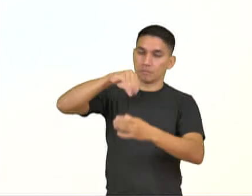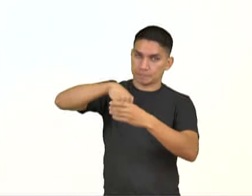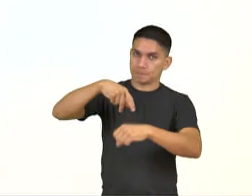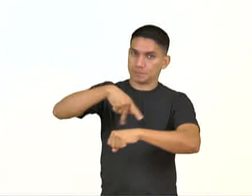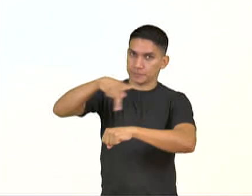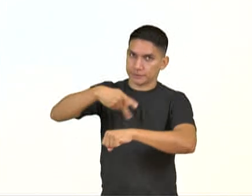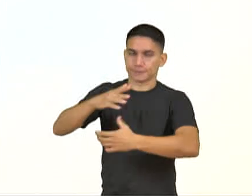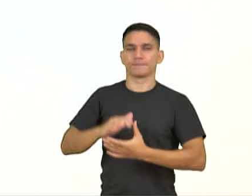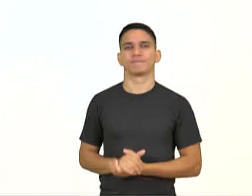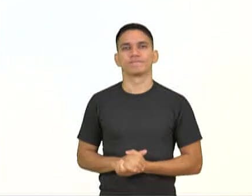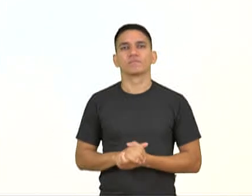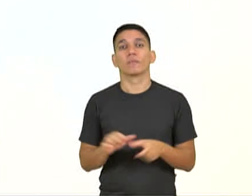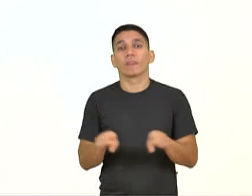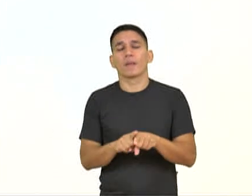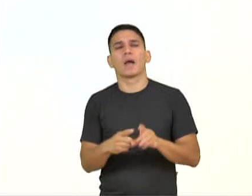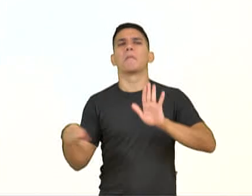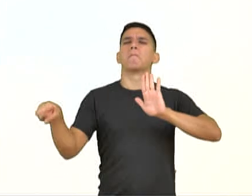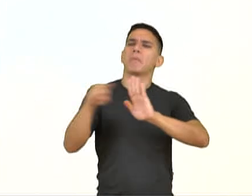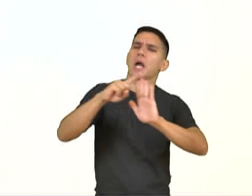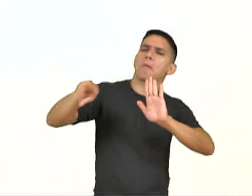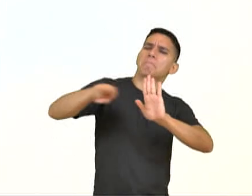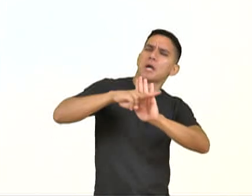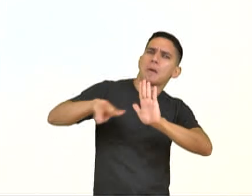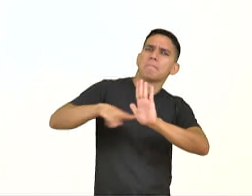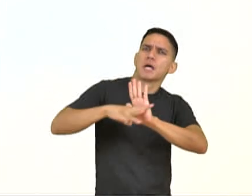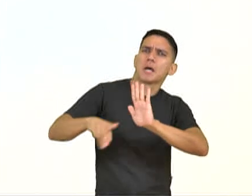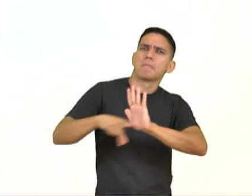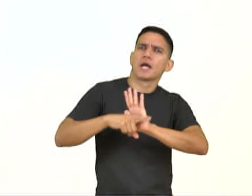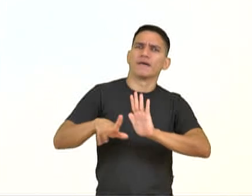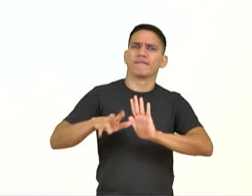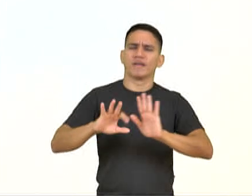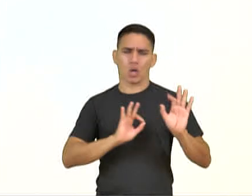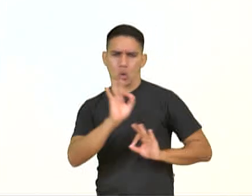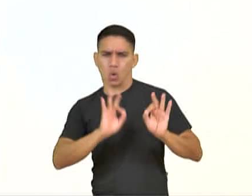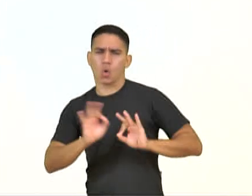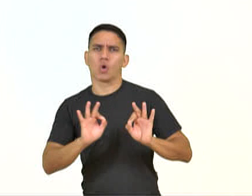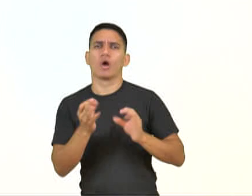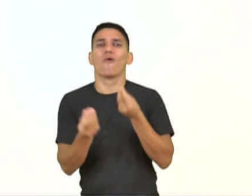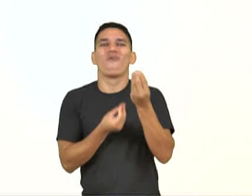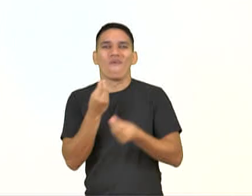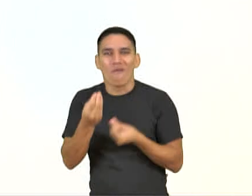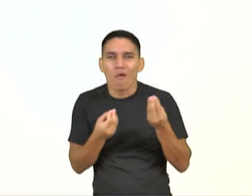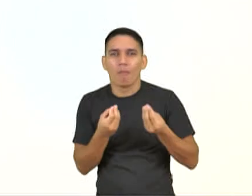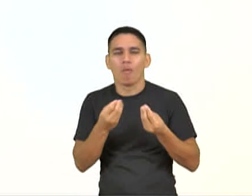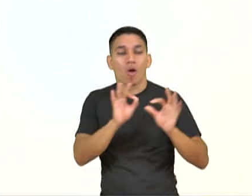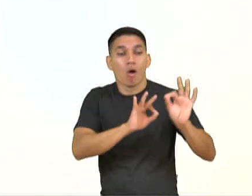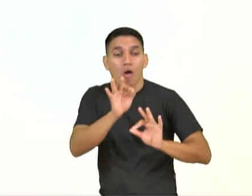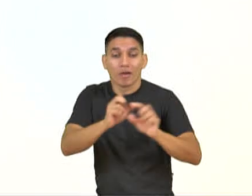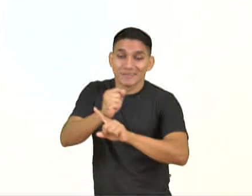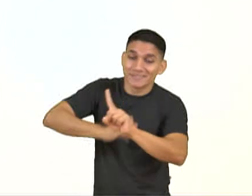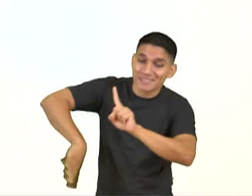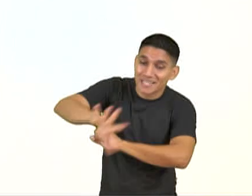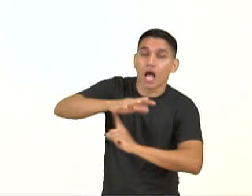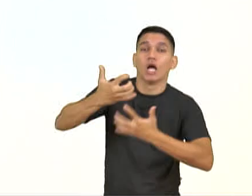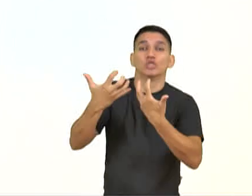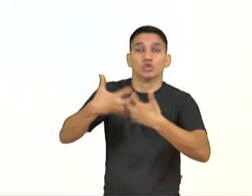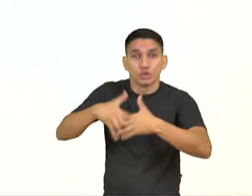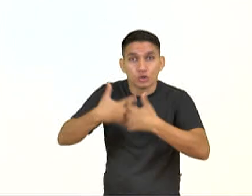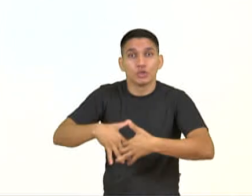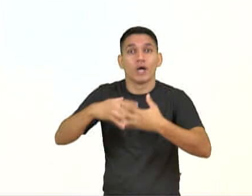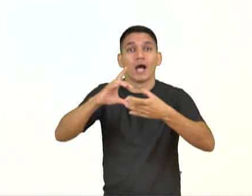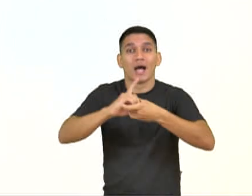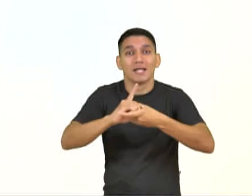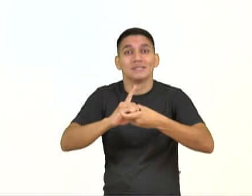e ela vai definir vários princípios que vão reger a organização e o funcionamento de uma sociedade